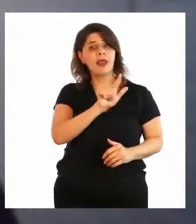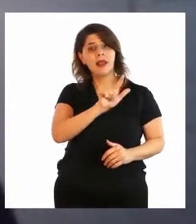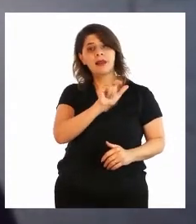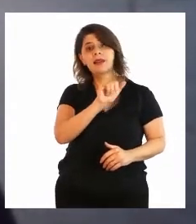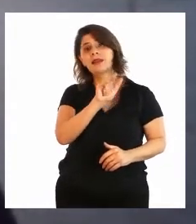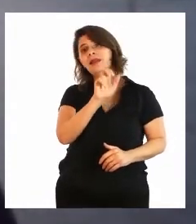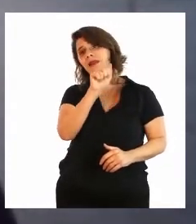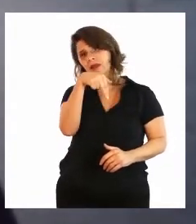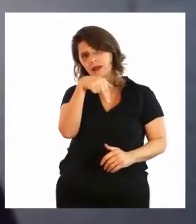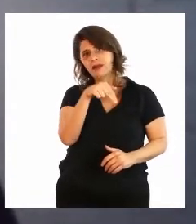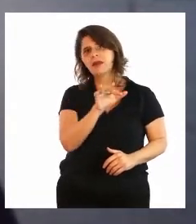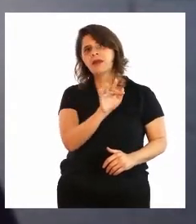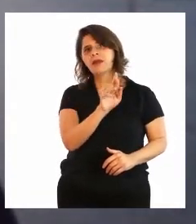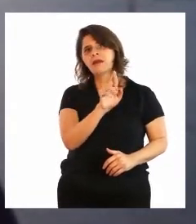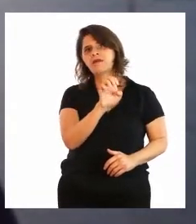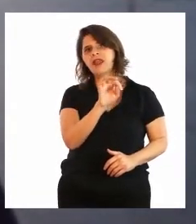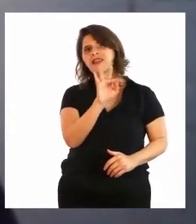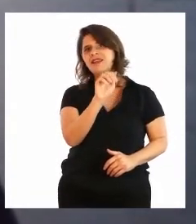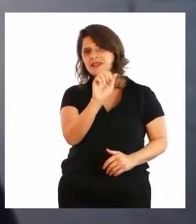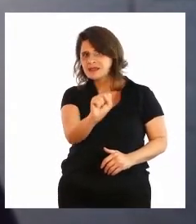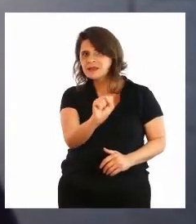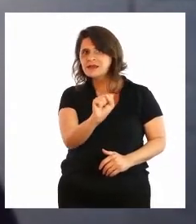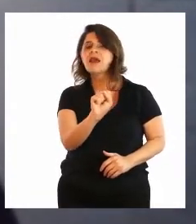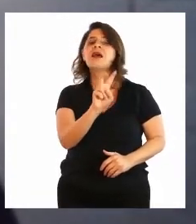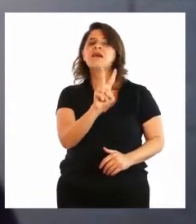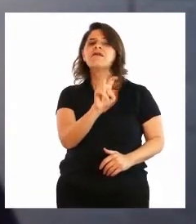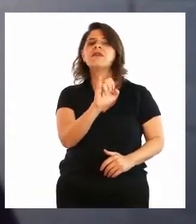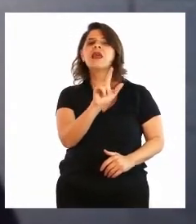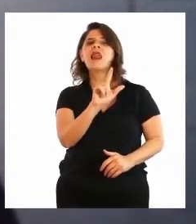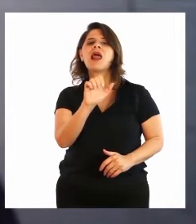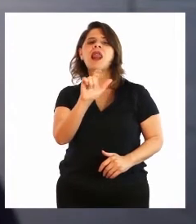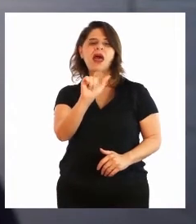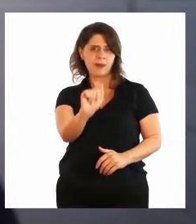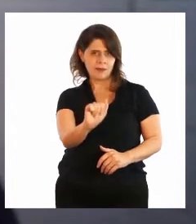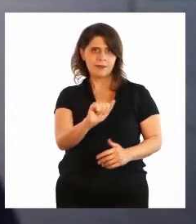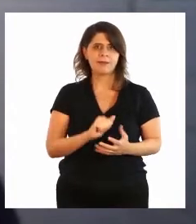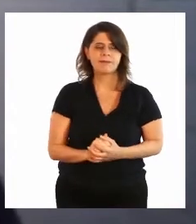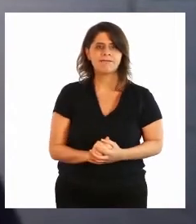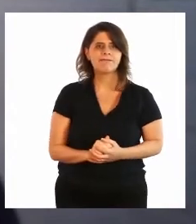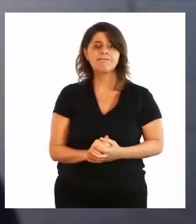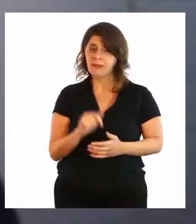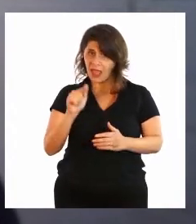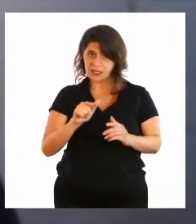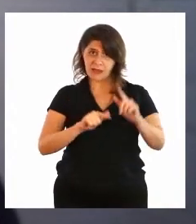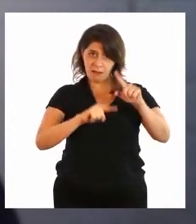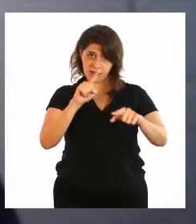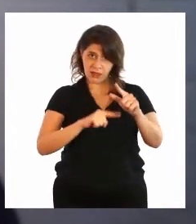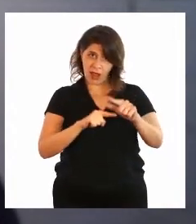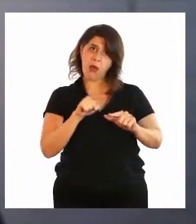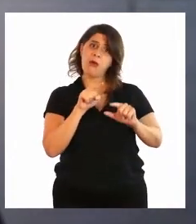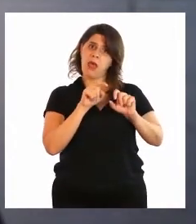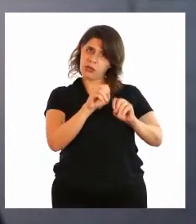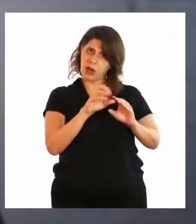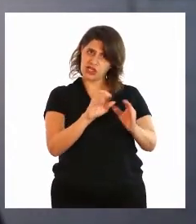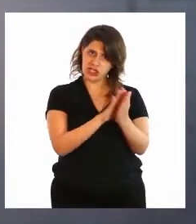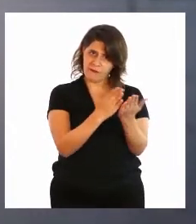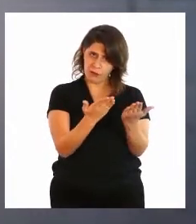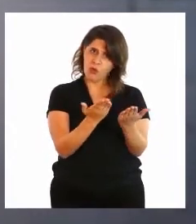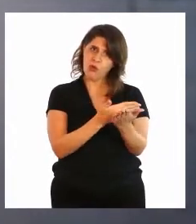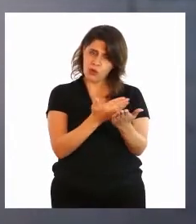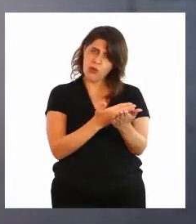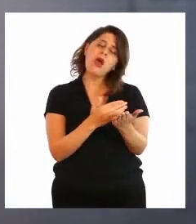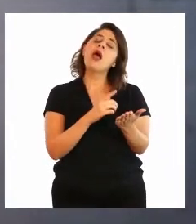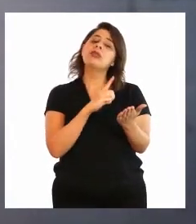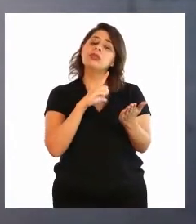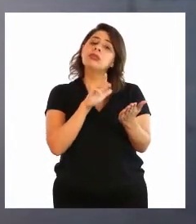Vilela, que diz assim, o material educativo dialoga com outras linguagens artísticas, tais como o teatro